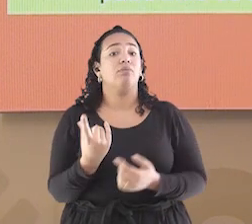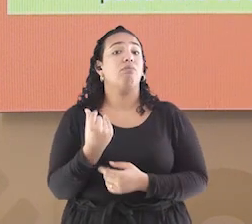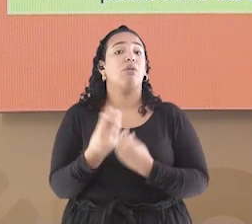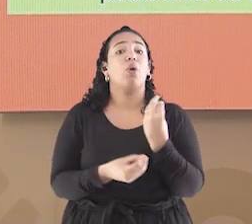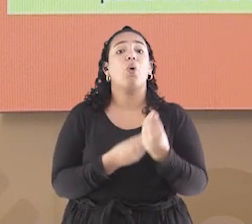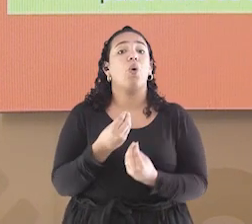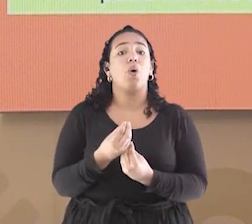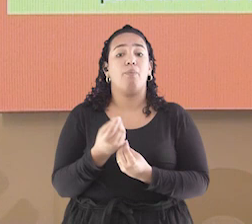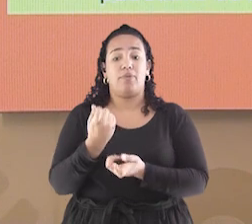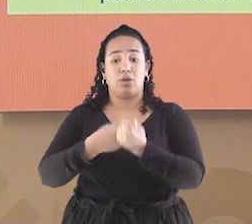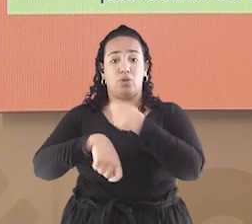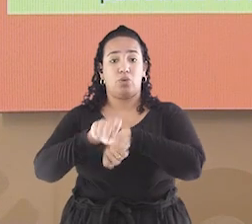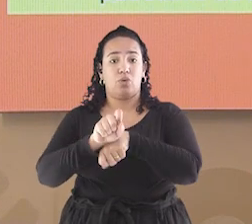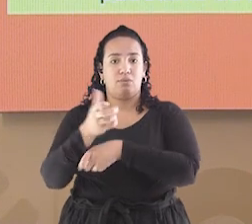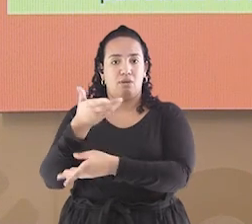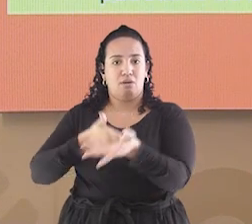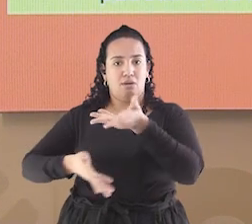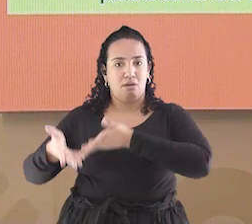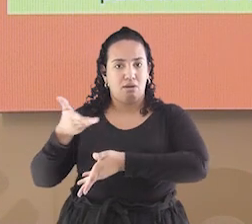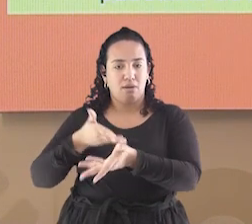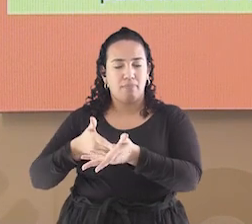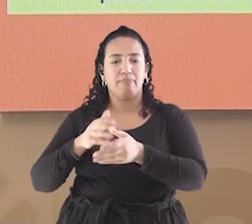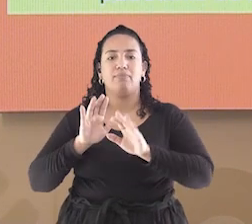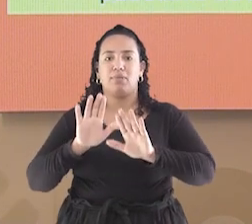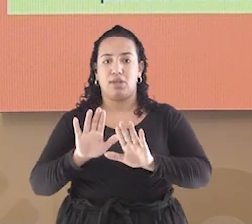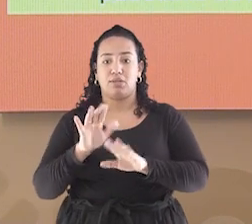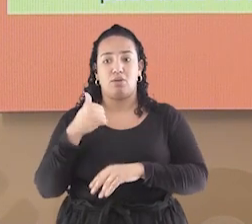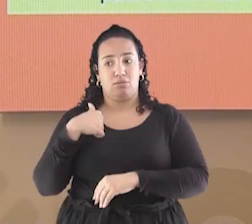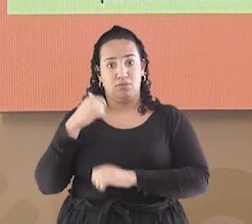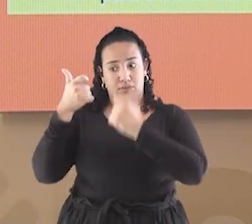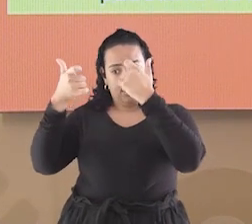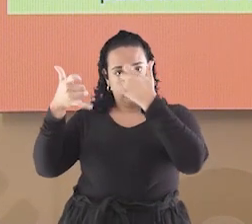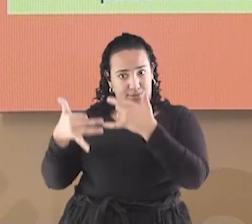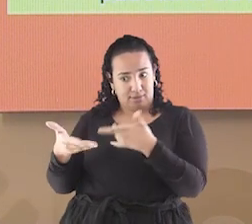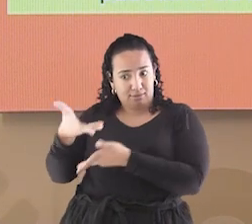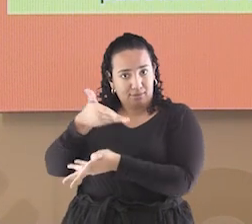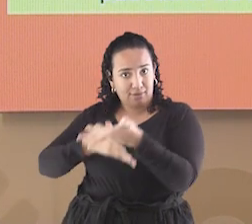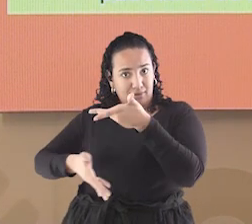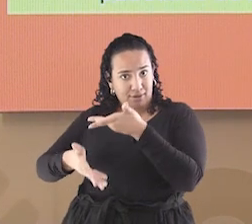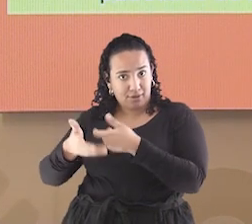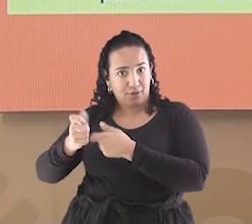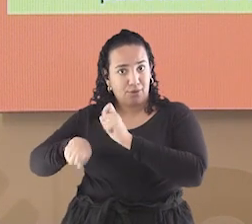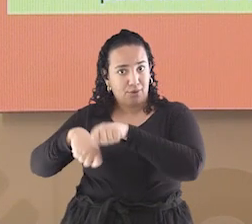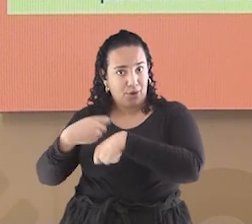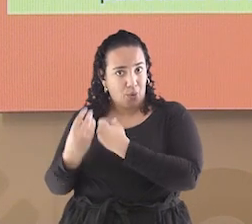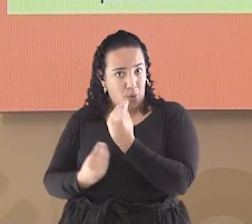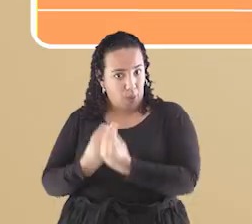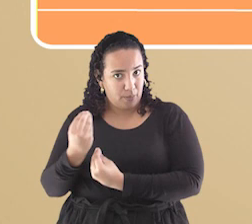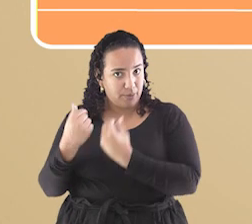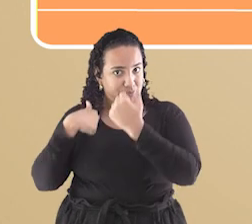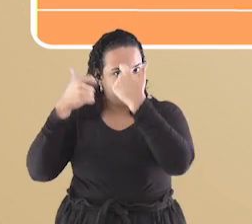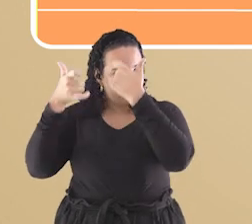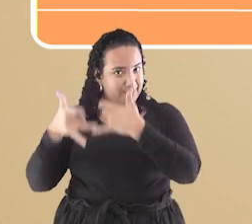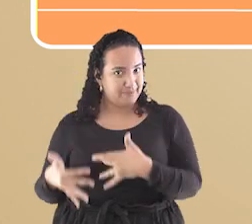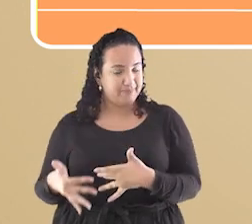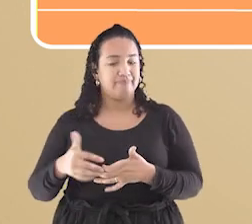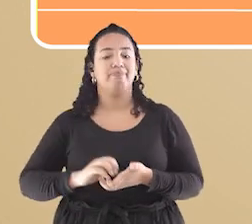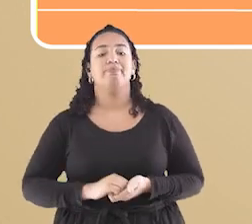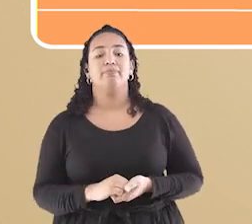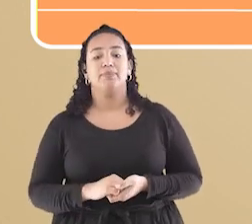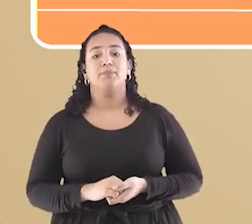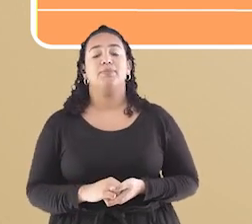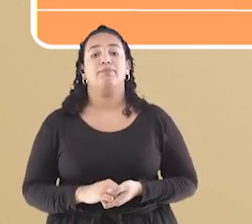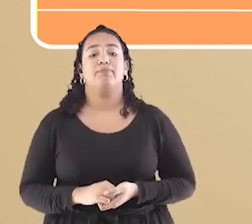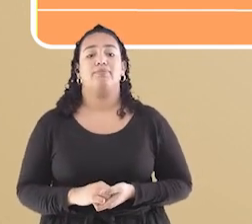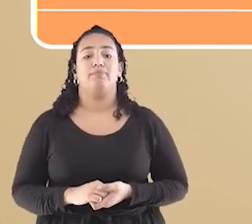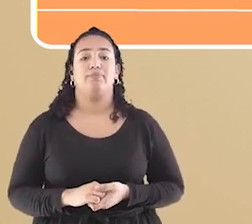da economia mercantil. Mas calma, guarda esse termo aí que a gente já vai falar dele daqui para frente. E ao mesmo